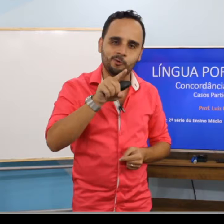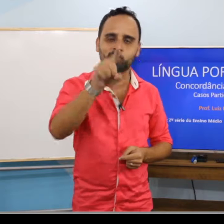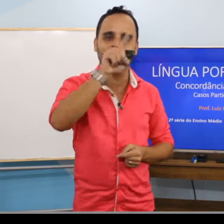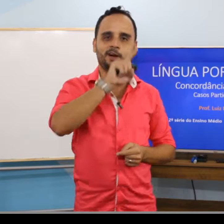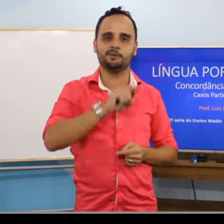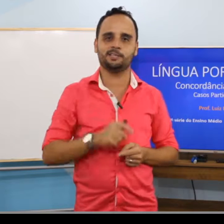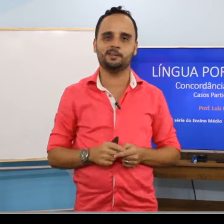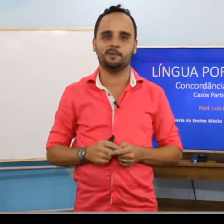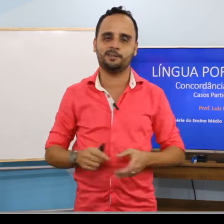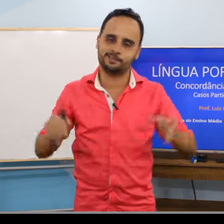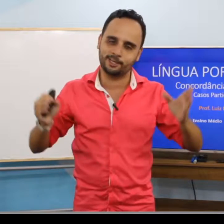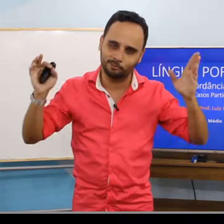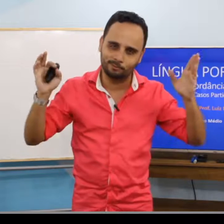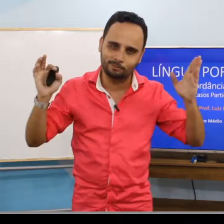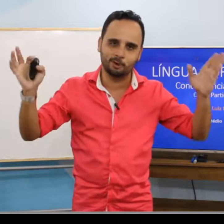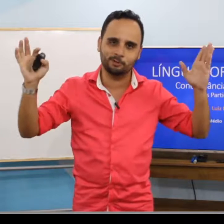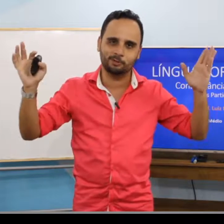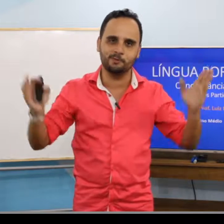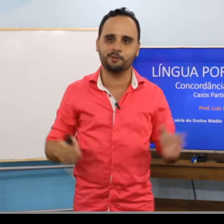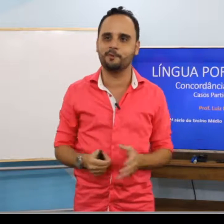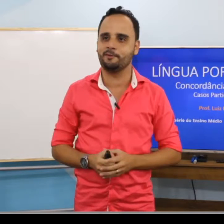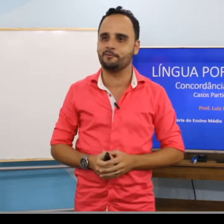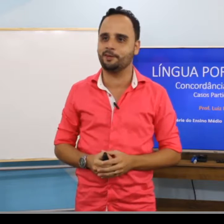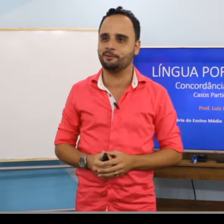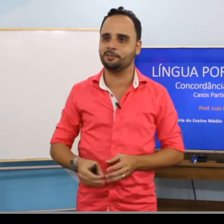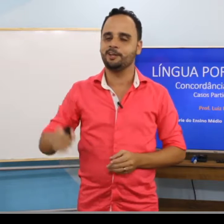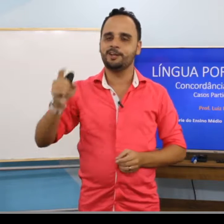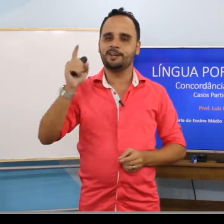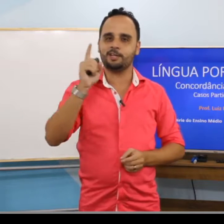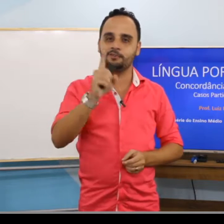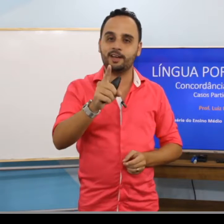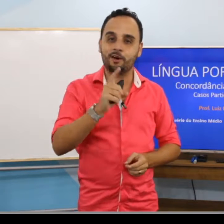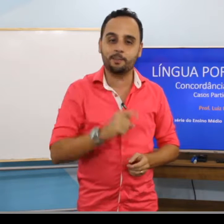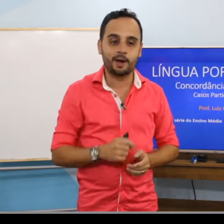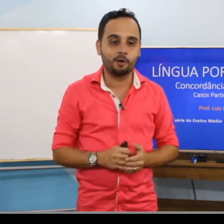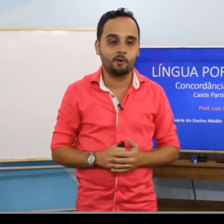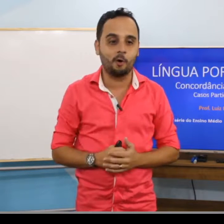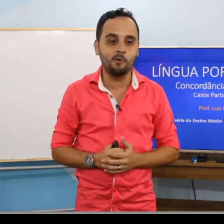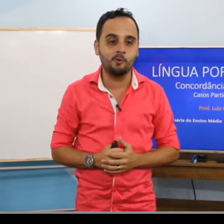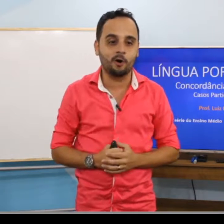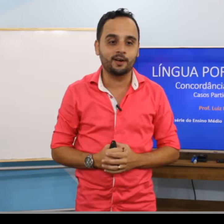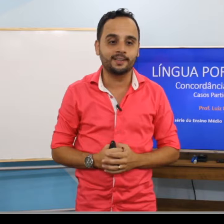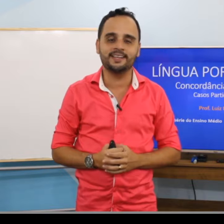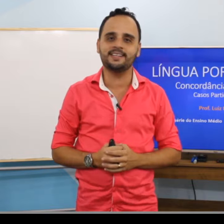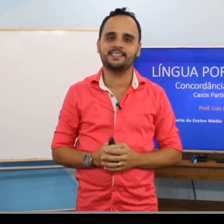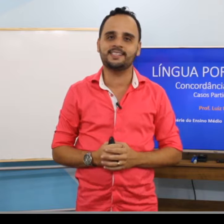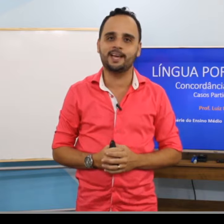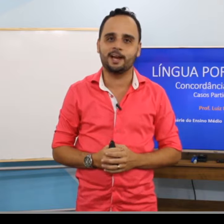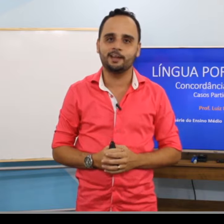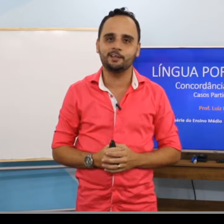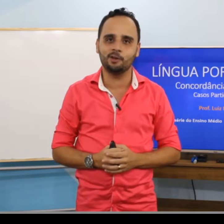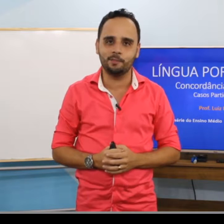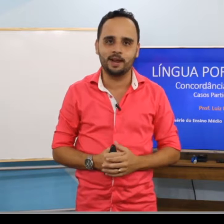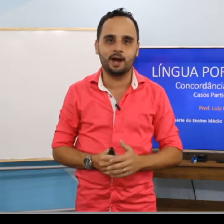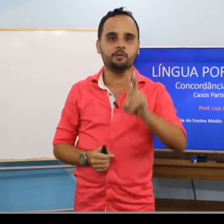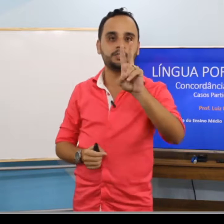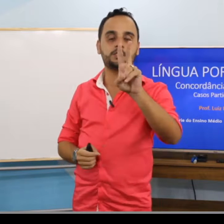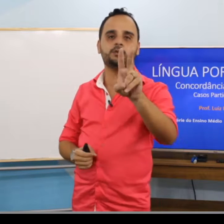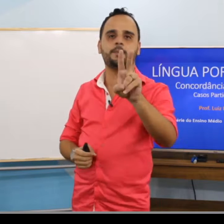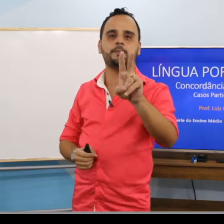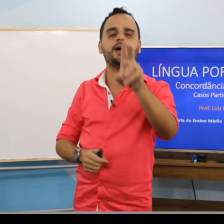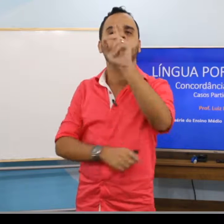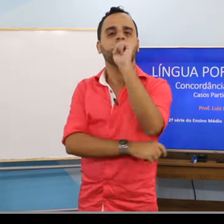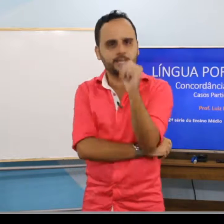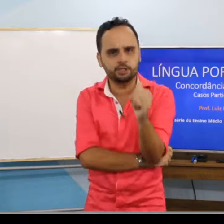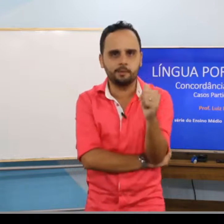aula do 2º ano do ensino médio sejam todos muito bem vindos a gente vai embora para concordância nominal